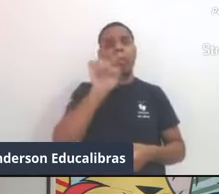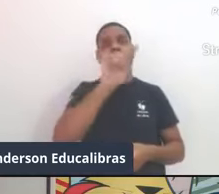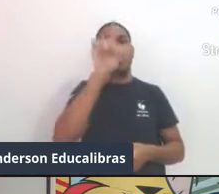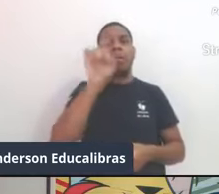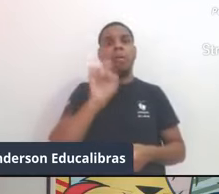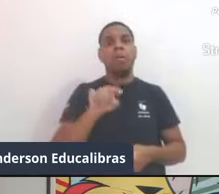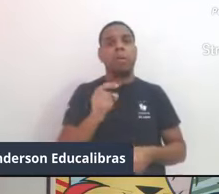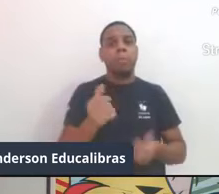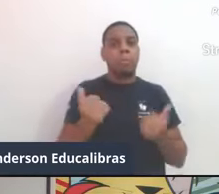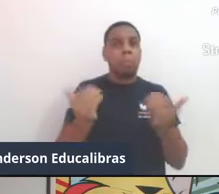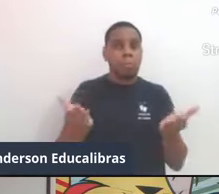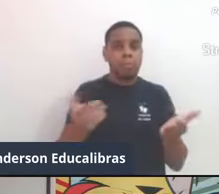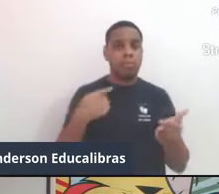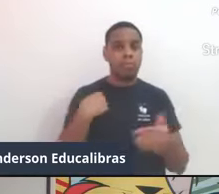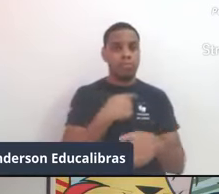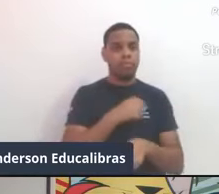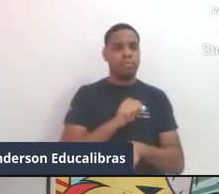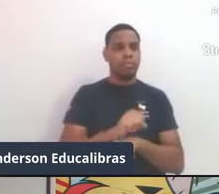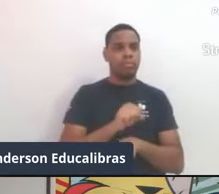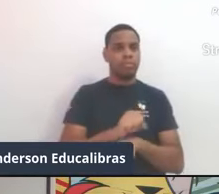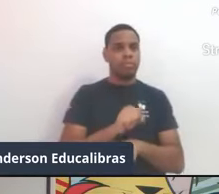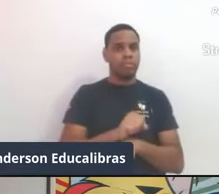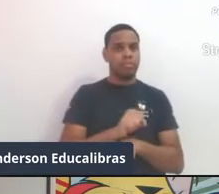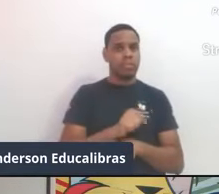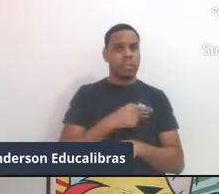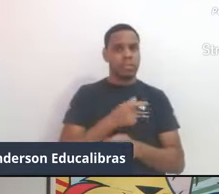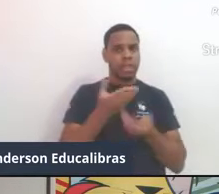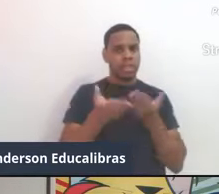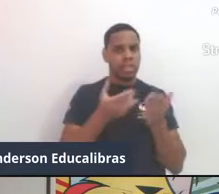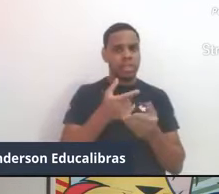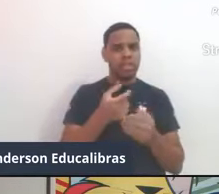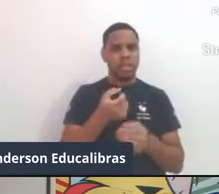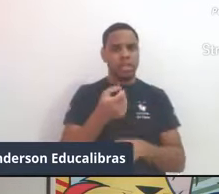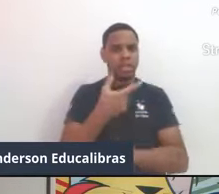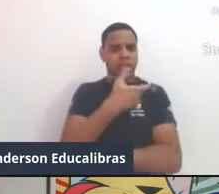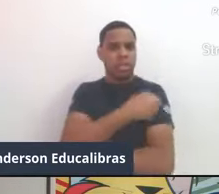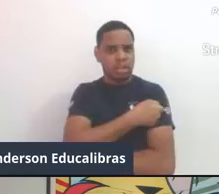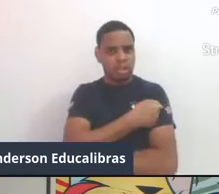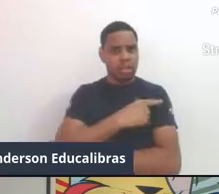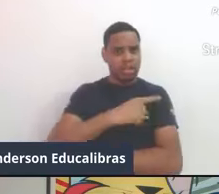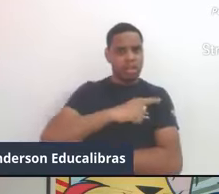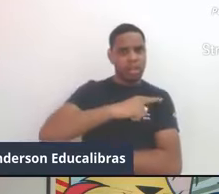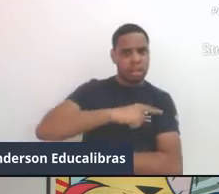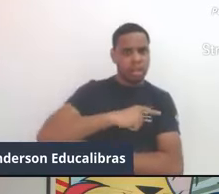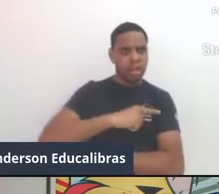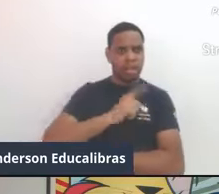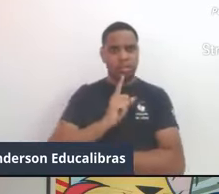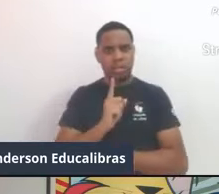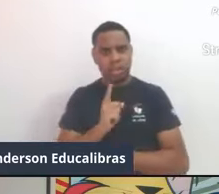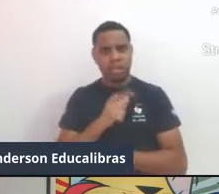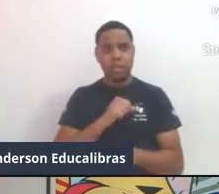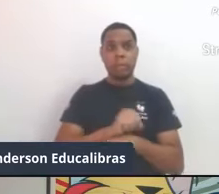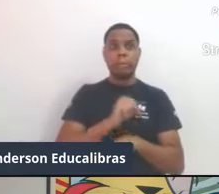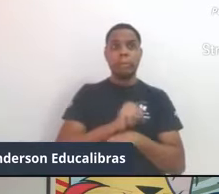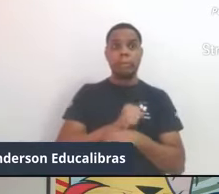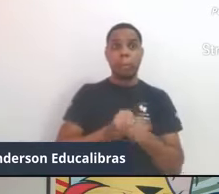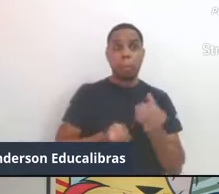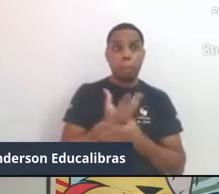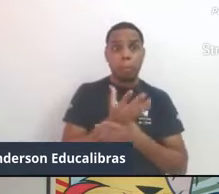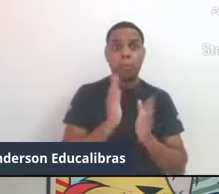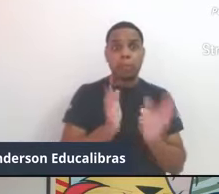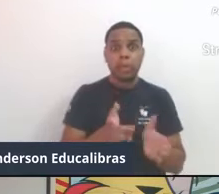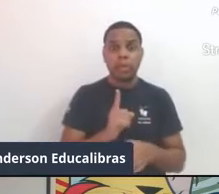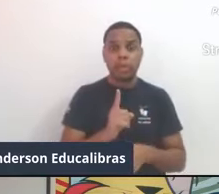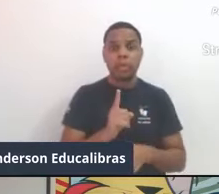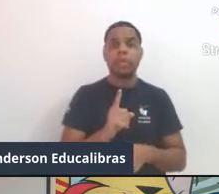nós estamos aguardando que surjam tratamentos, a vacina, e, naturalmente, isso vai ter